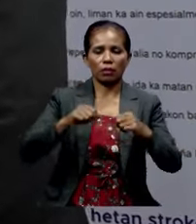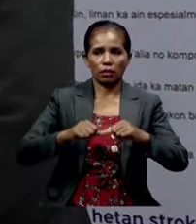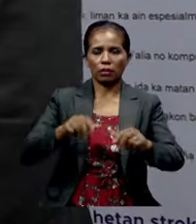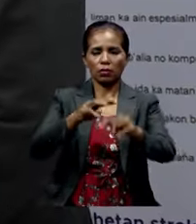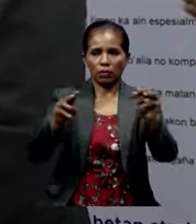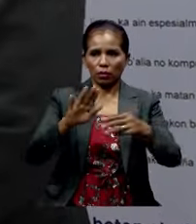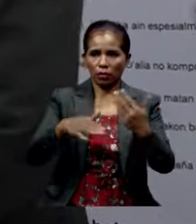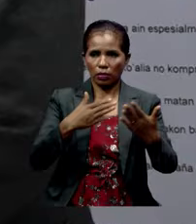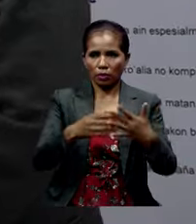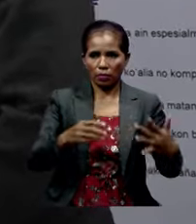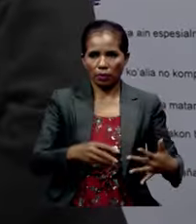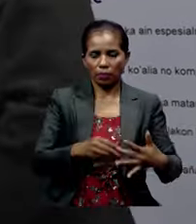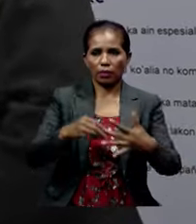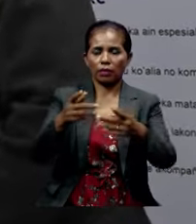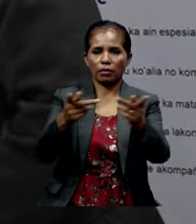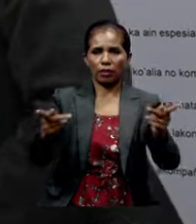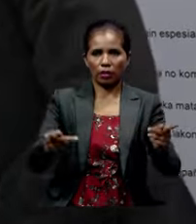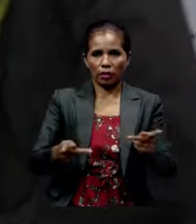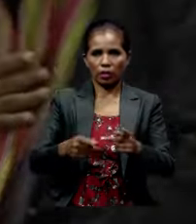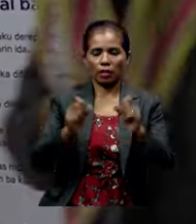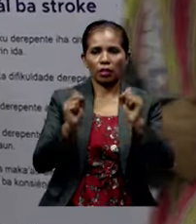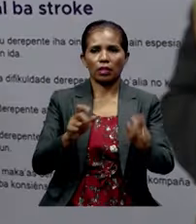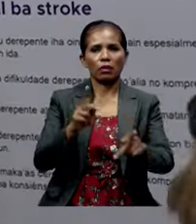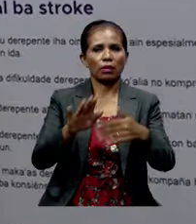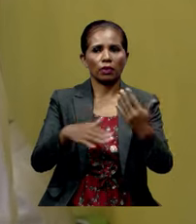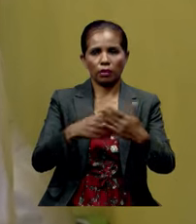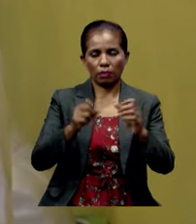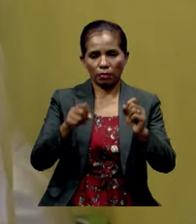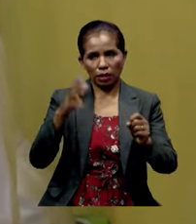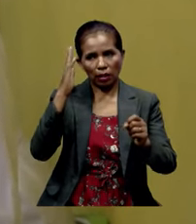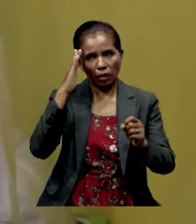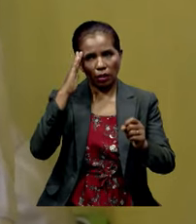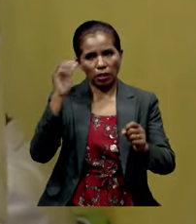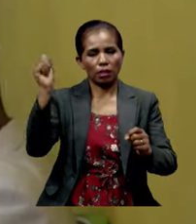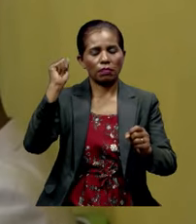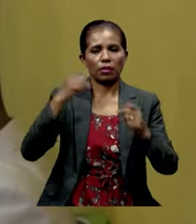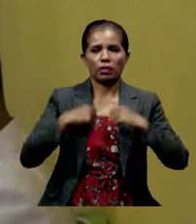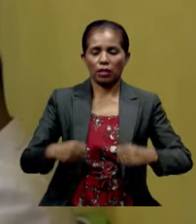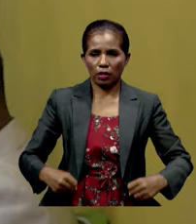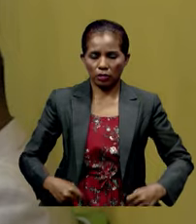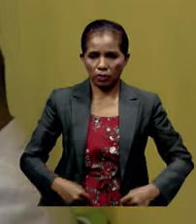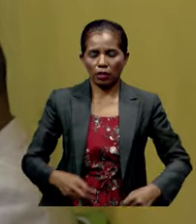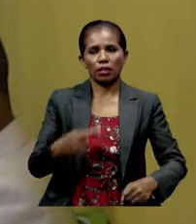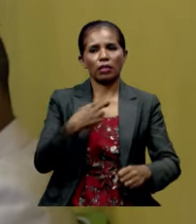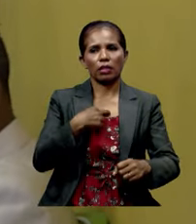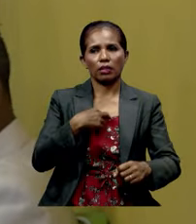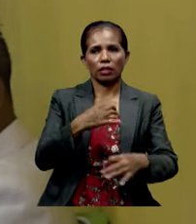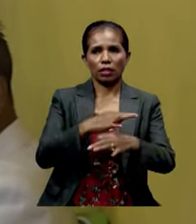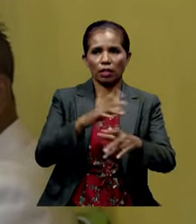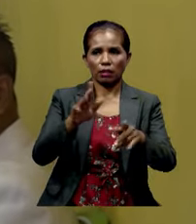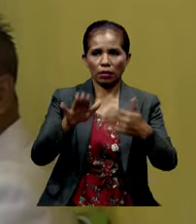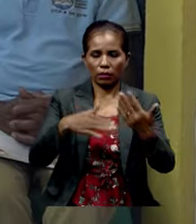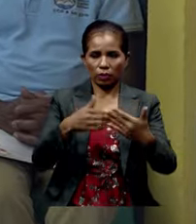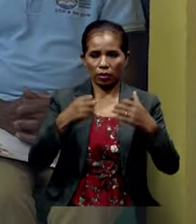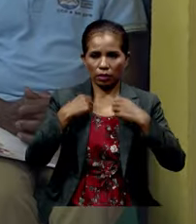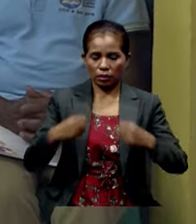hotu-hotu liu-liu iha pos administrativu sira atun ne komunidade sira bele hatene lalau kampanye saudi integrado ne rasik hodi hadia komunidade sirne